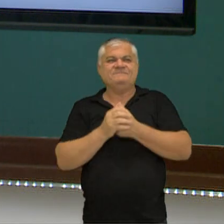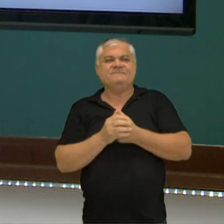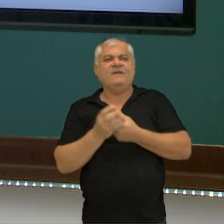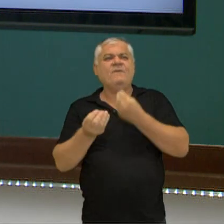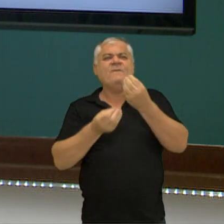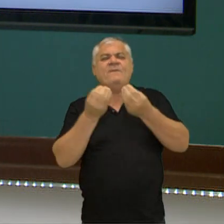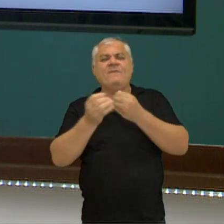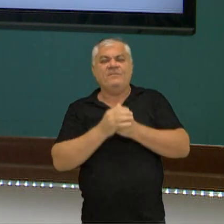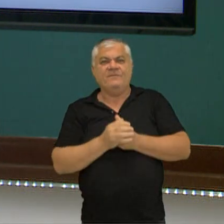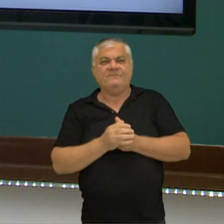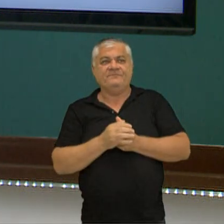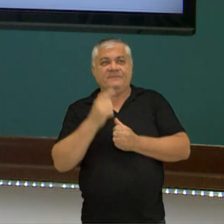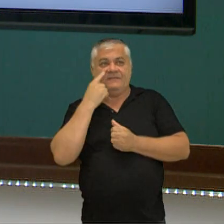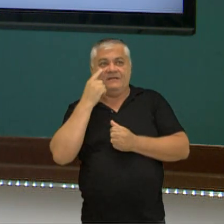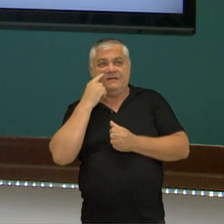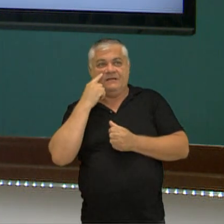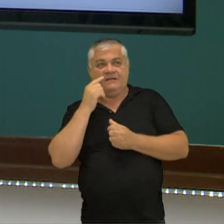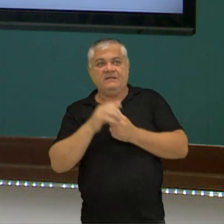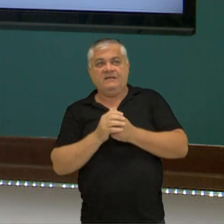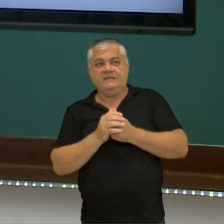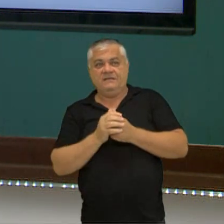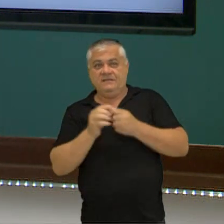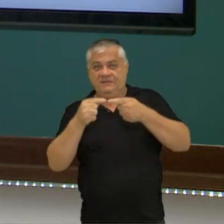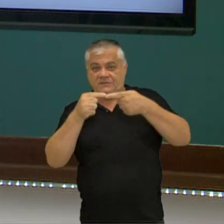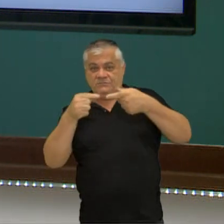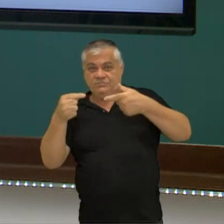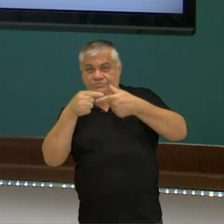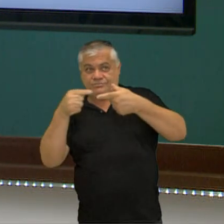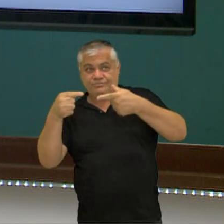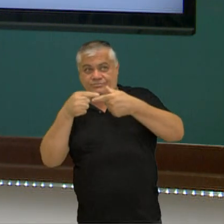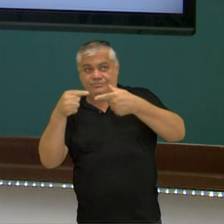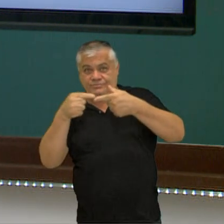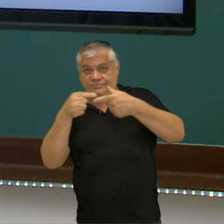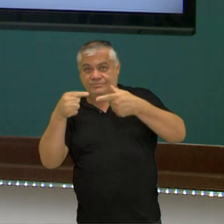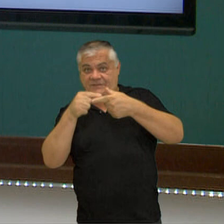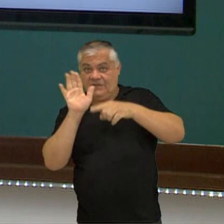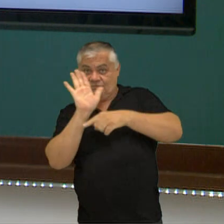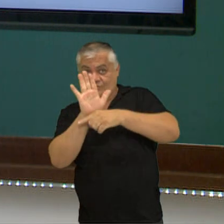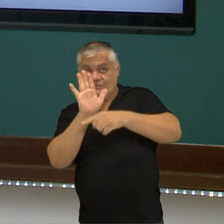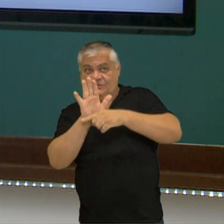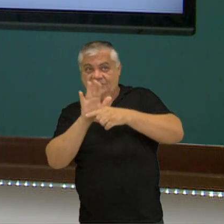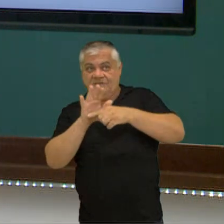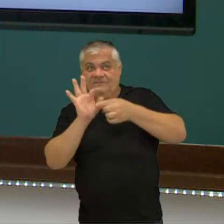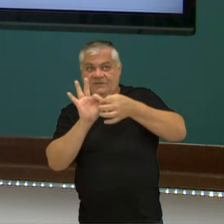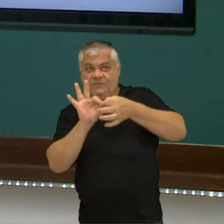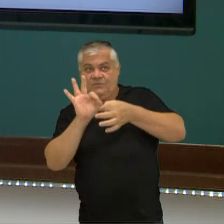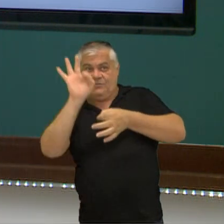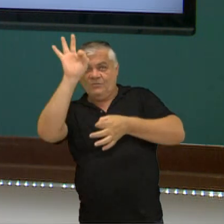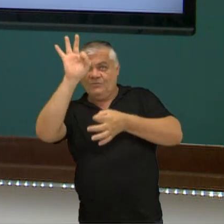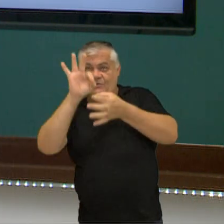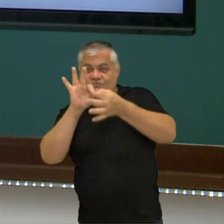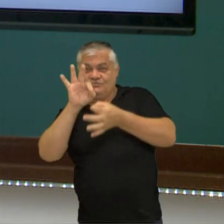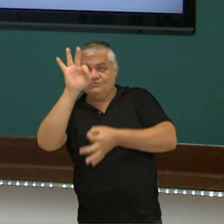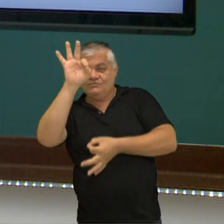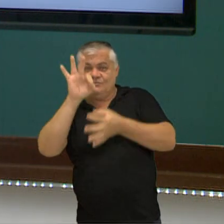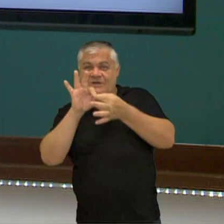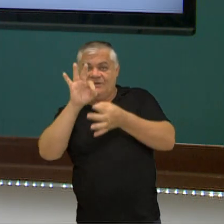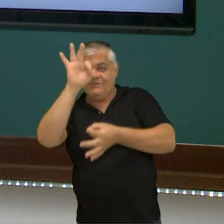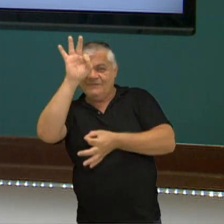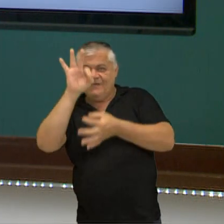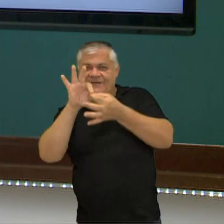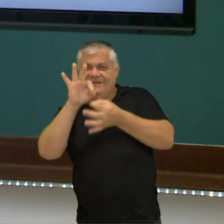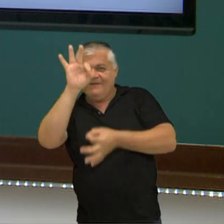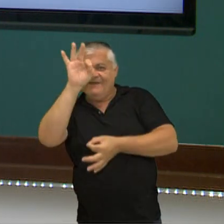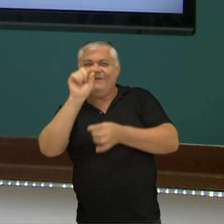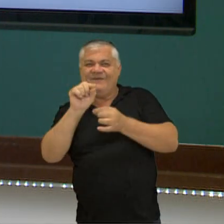por exemplo, aqui seria o nosso cateto adjacente, né, que ele está ajudando a formar o ângulo, e a altura, que seria esse